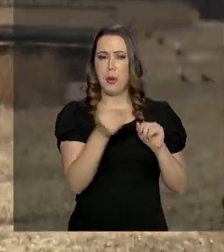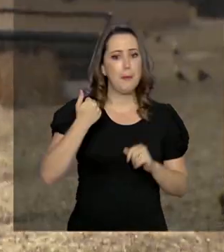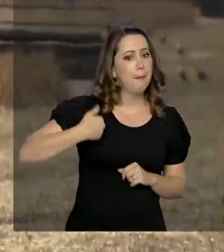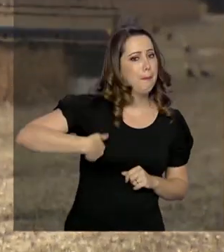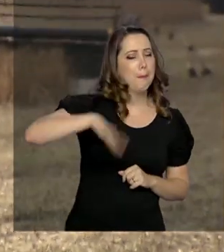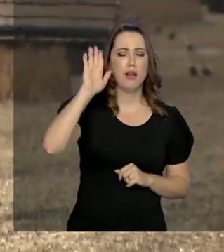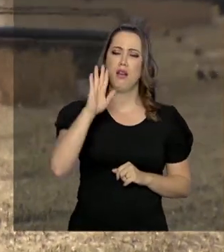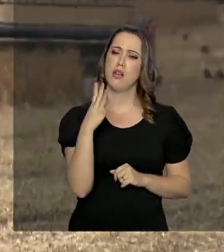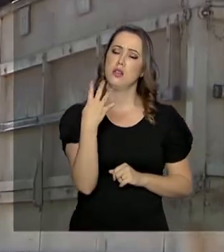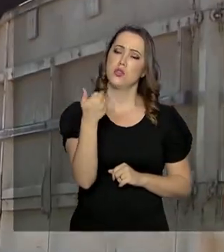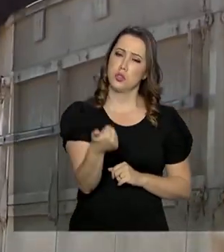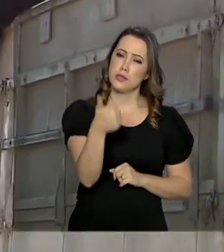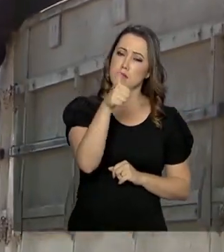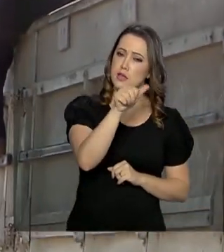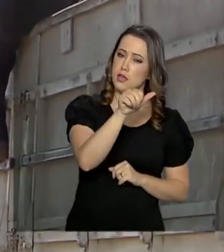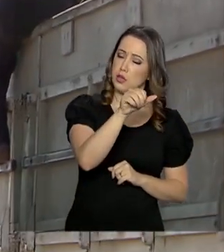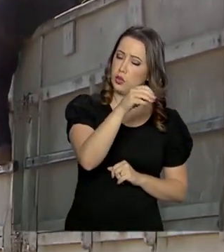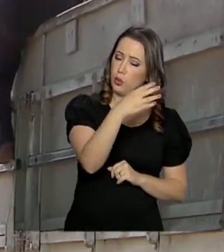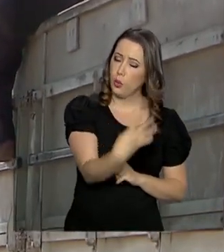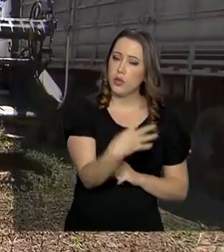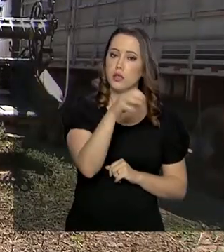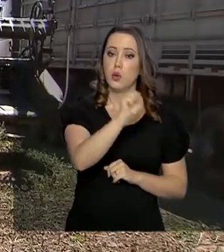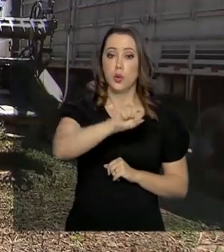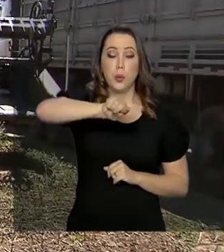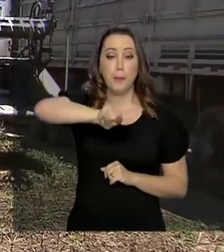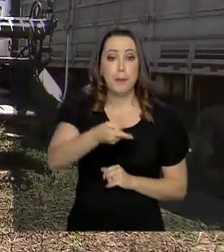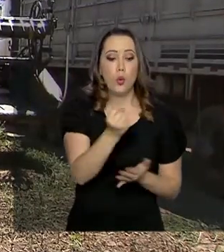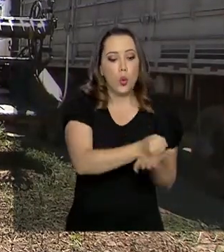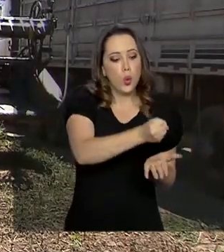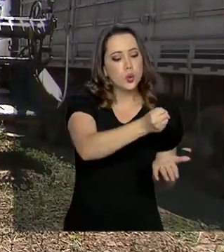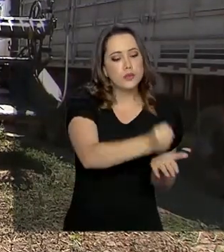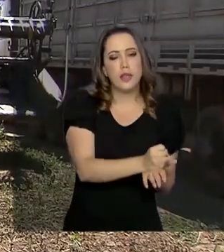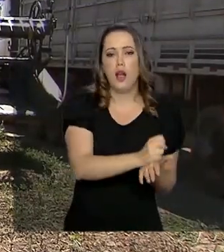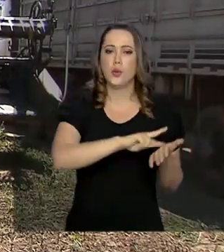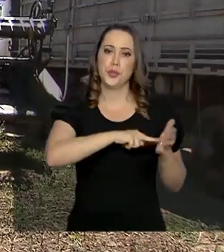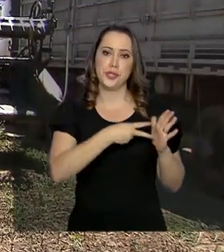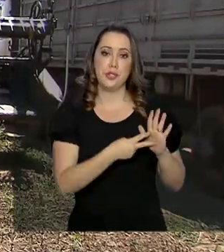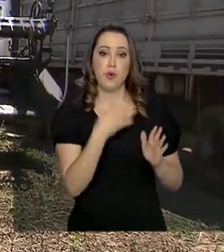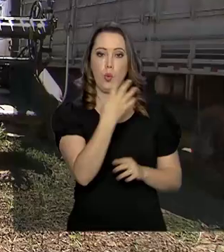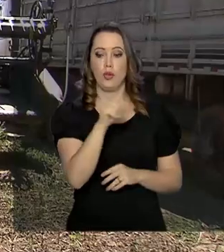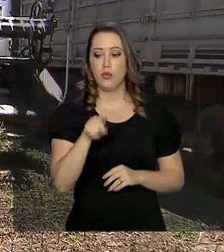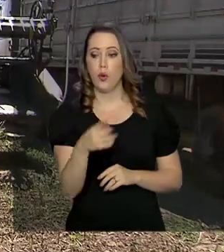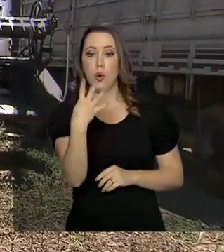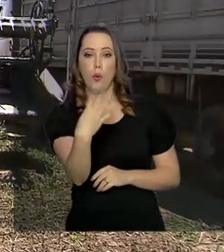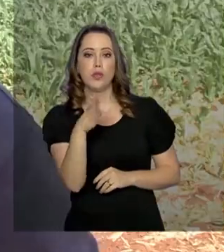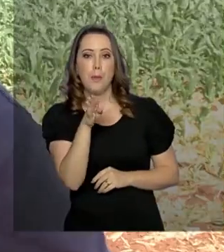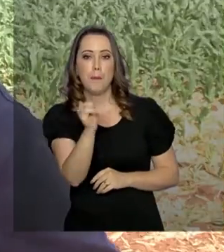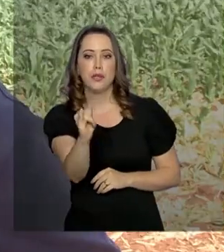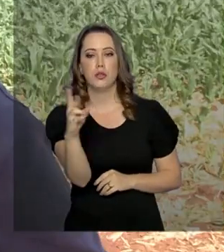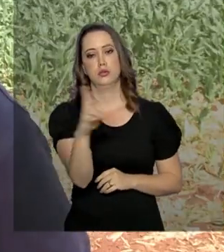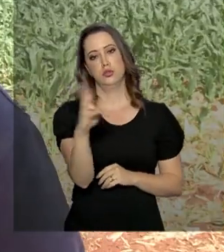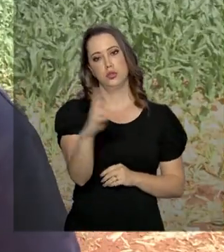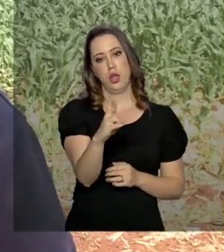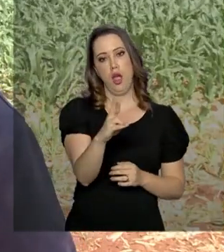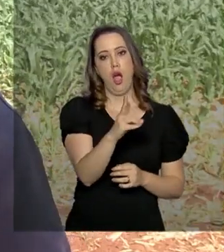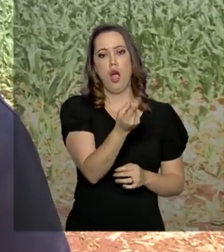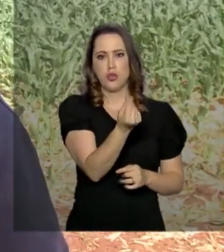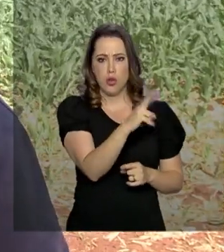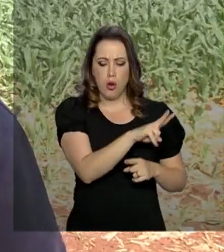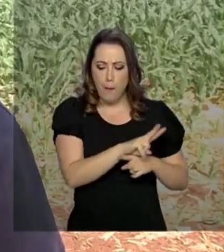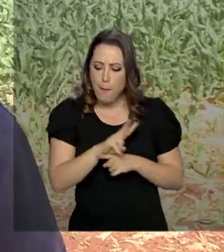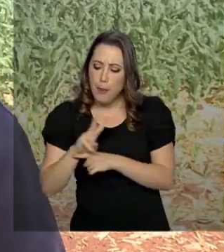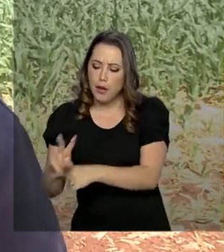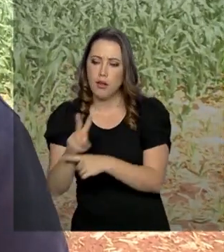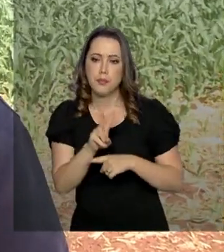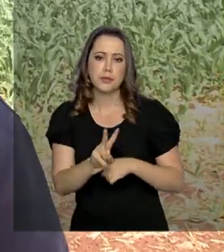148 mil contratos, o equivalente a 4,4 bilhões de reais. Acho que recurso tem e